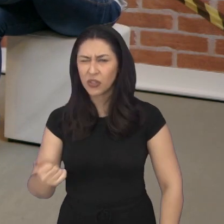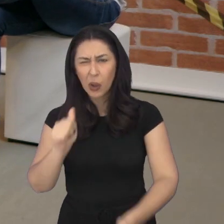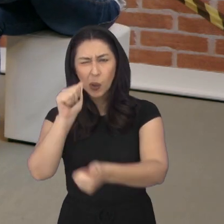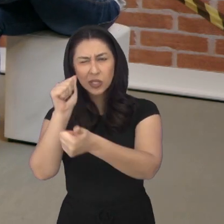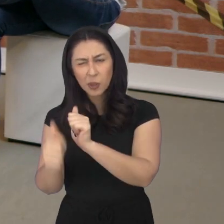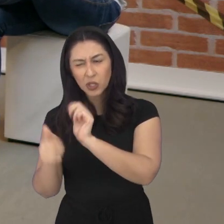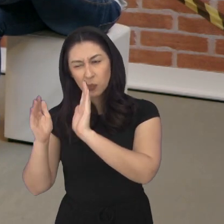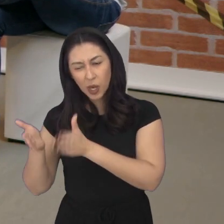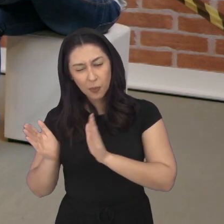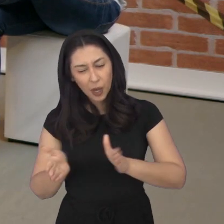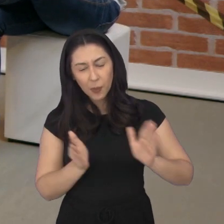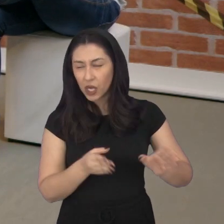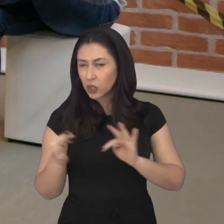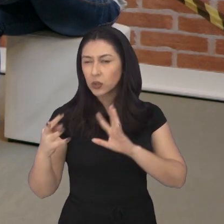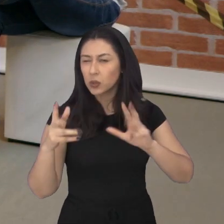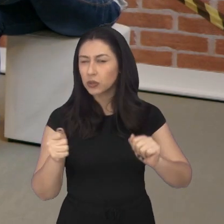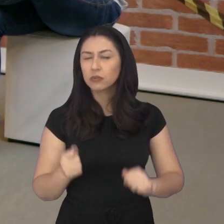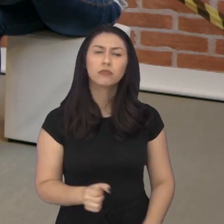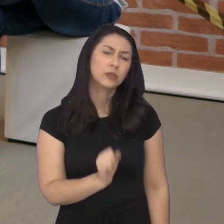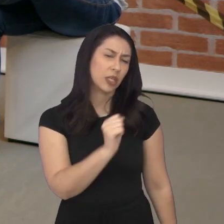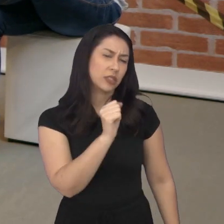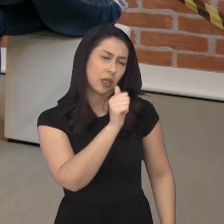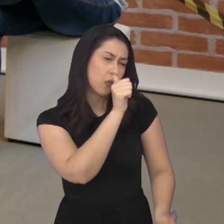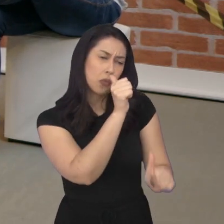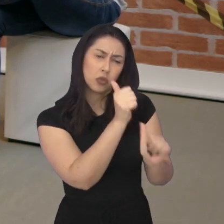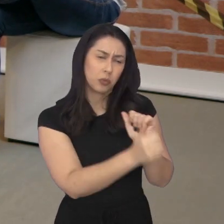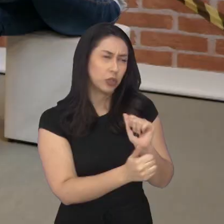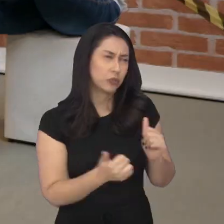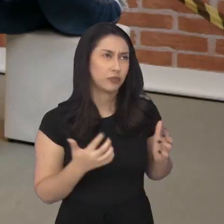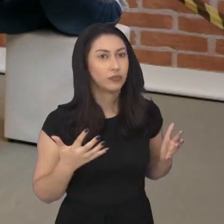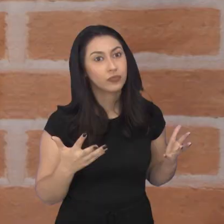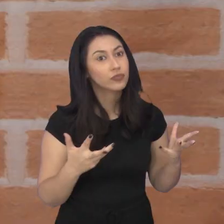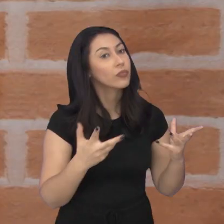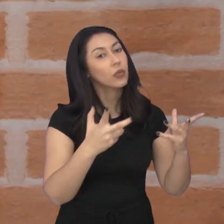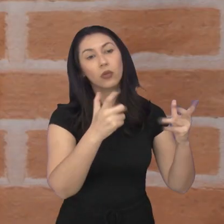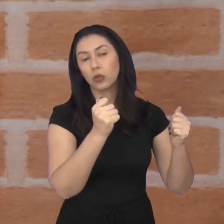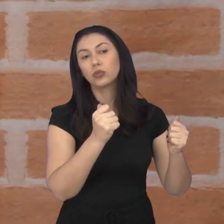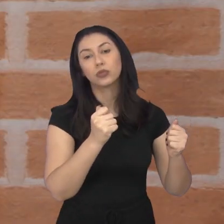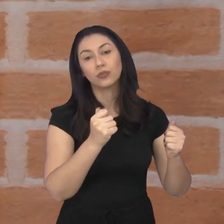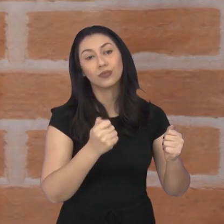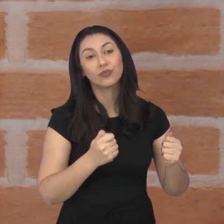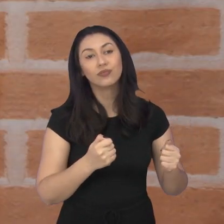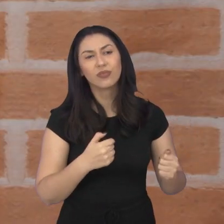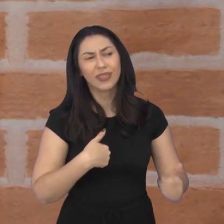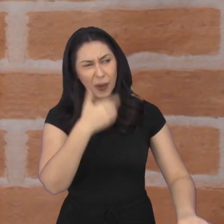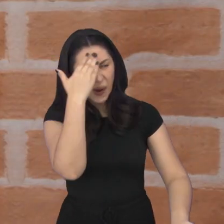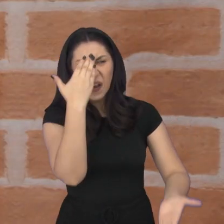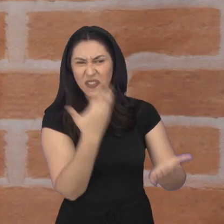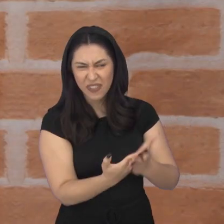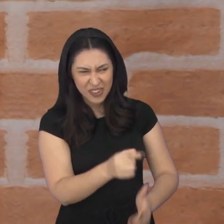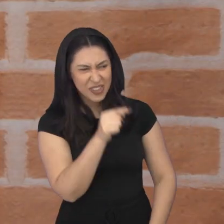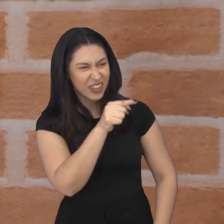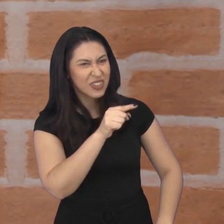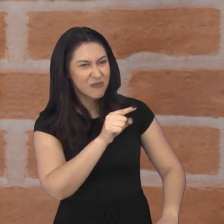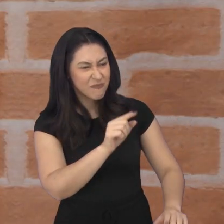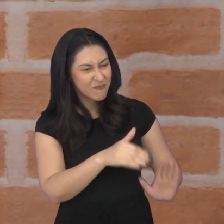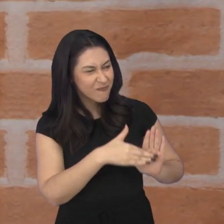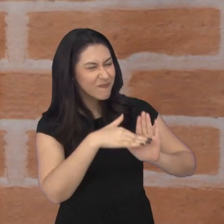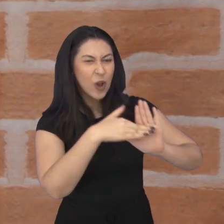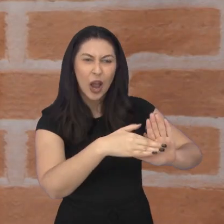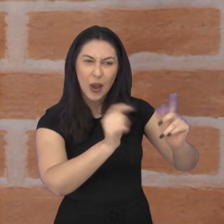em todas as fases da sua vida, né? Eu falo assim, o esporte é maravilhoso, né? O esporte, eu acredito muito nesse caminho do esporte. Acho que quando a